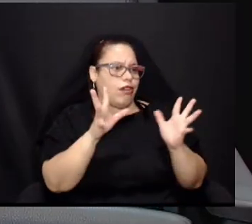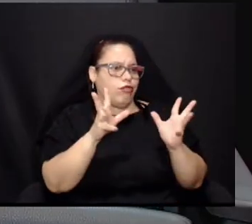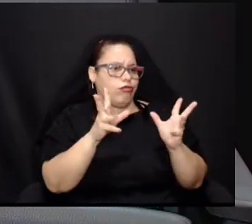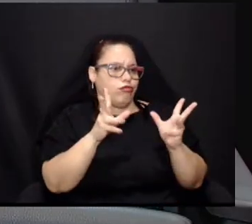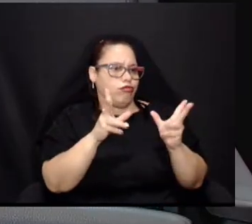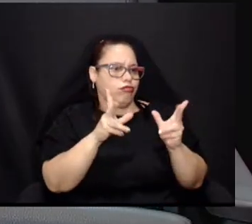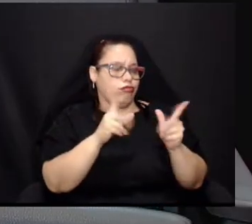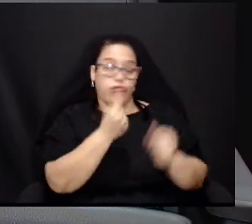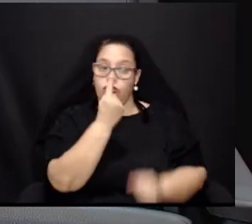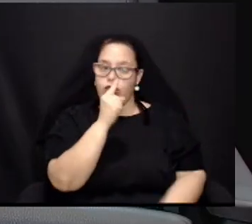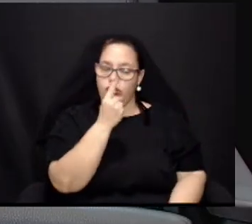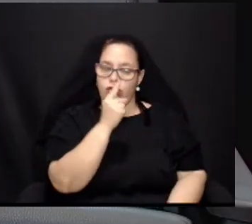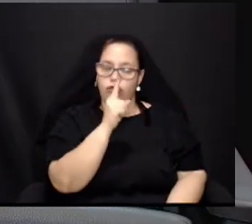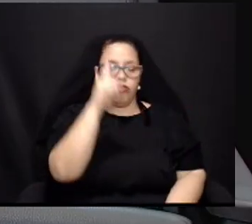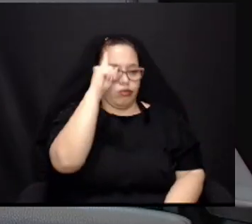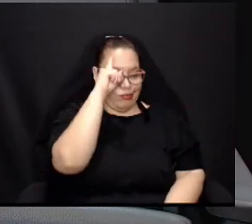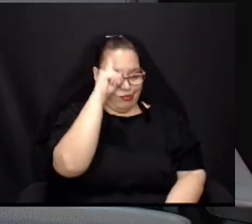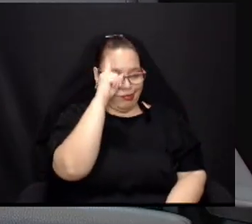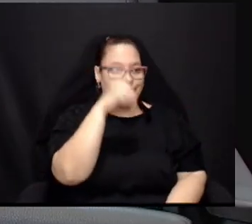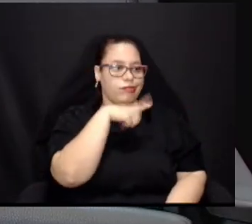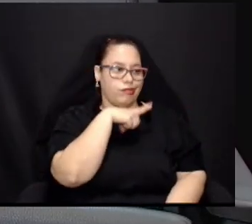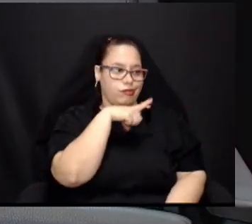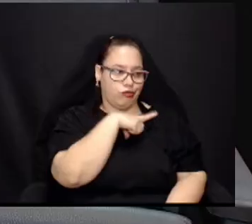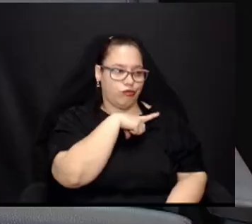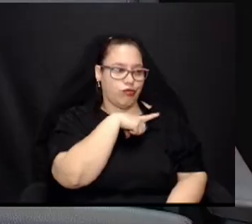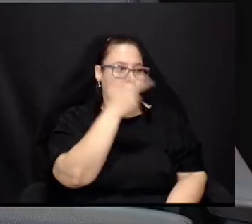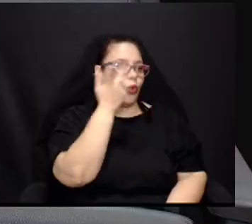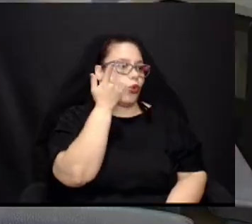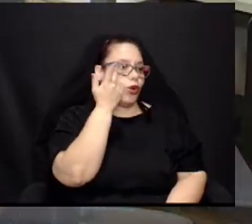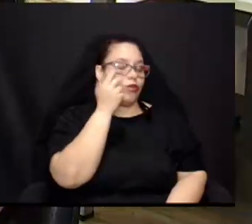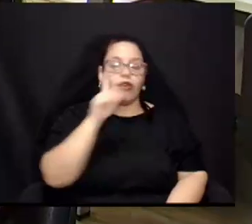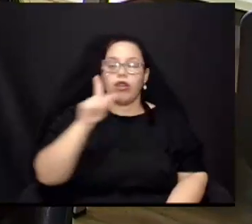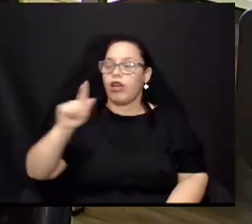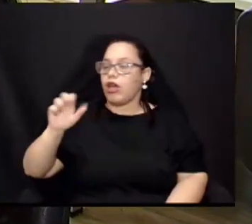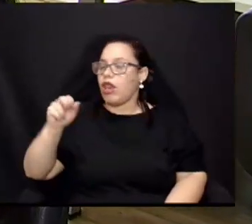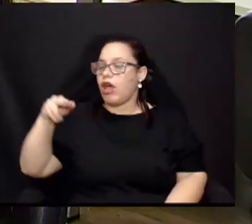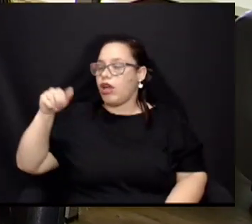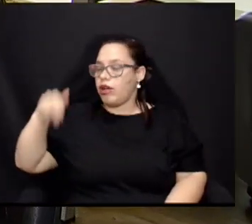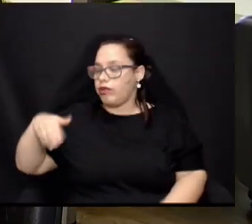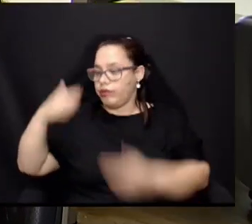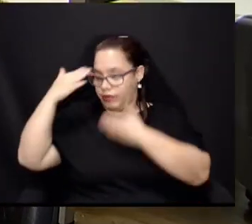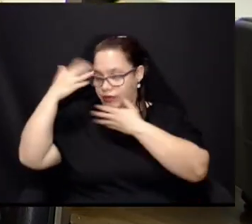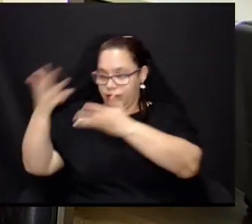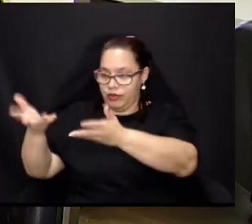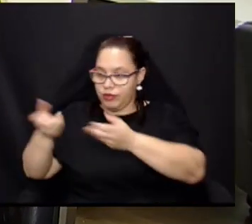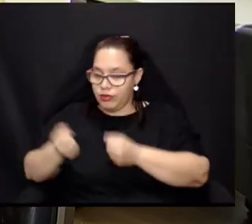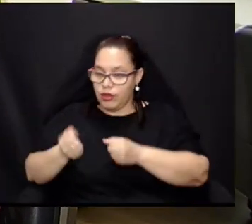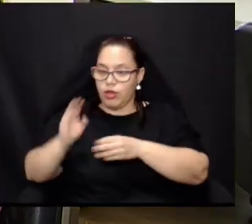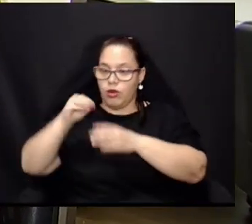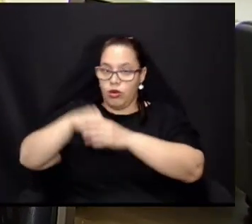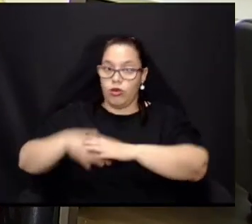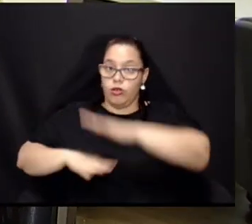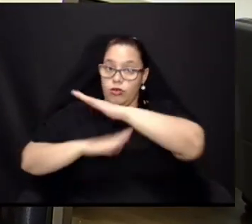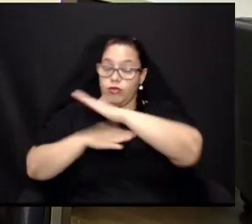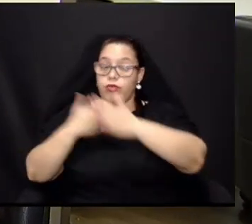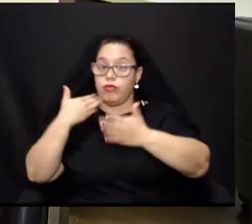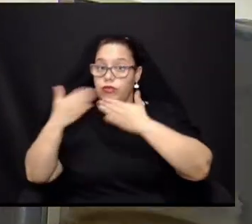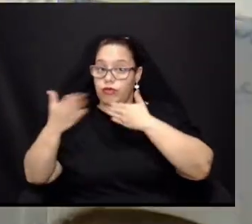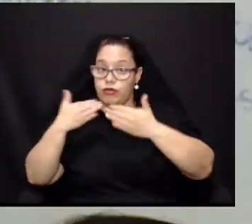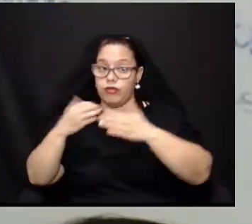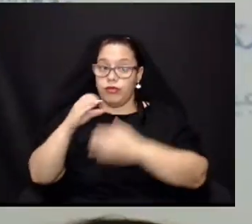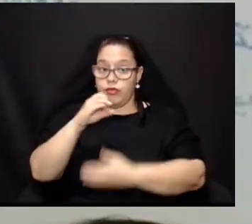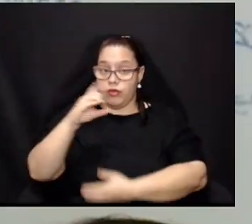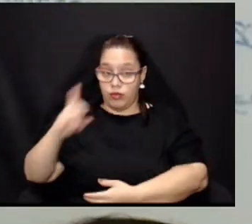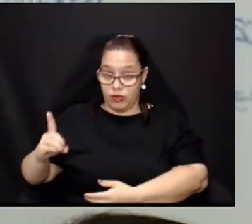todo dia é o comum. Gleison, muito obrigado por vir aqui no Por Dentro da Câmara, contar um pouco mais sobre a Coordenadoria de